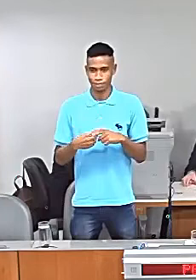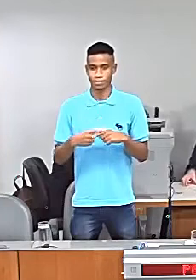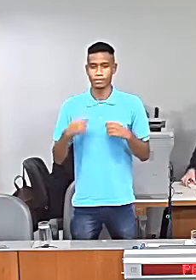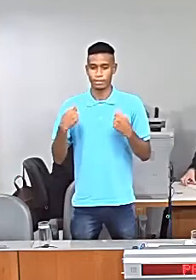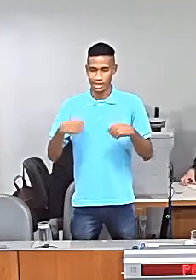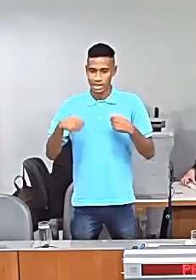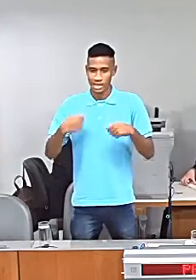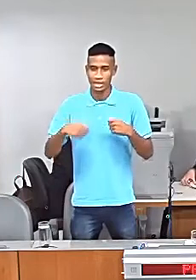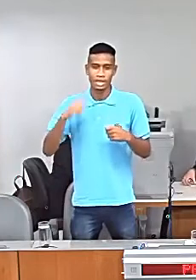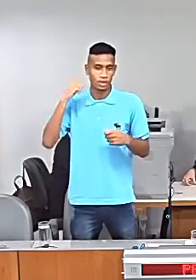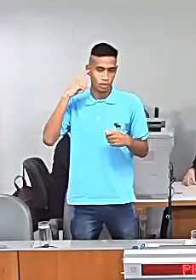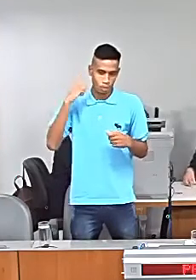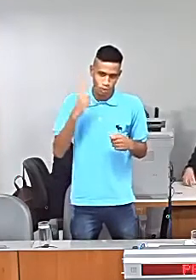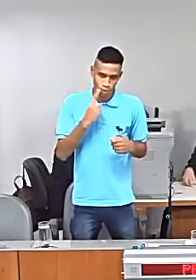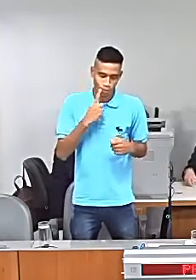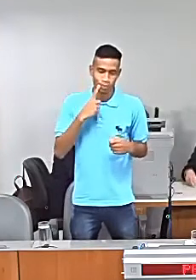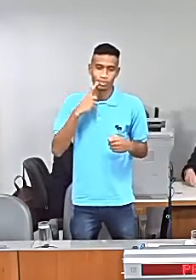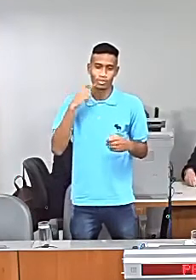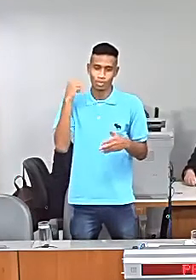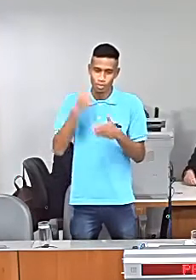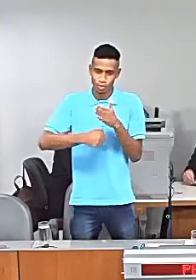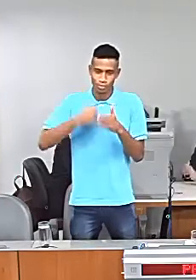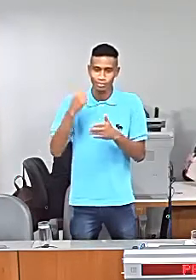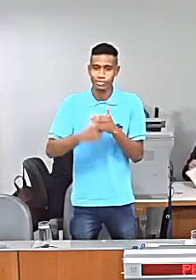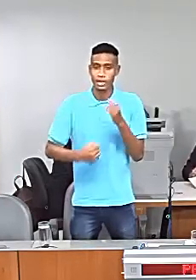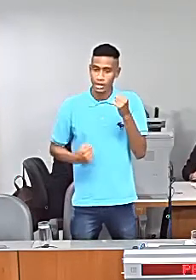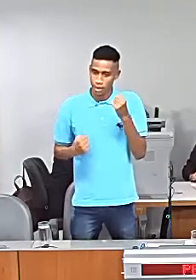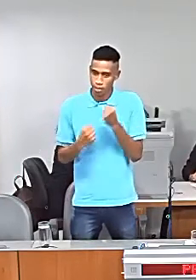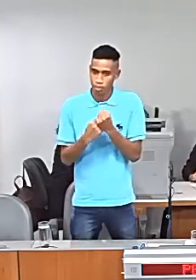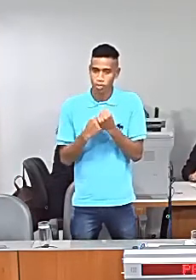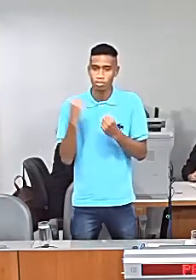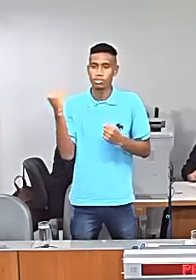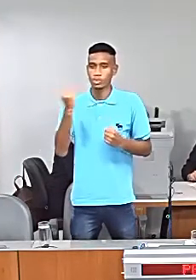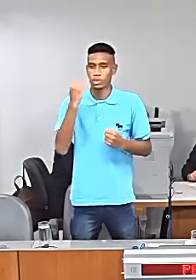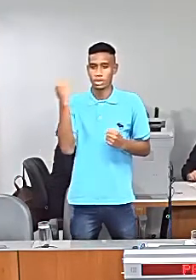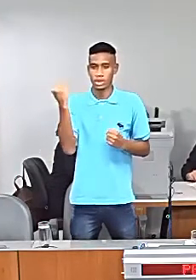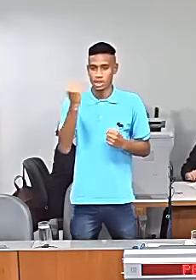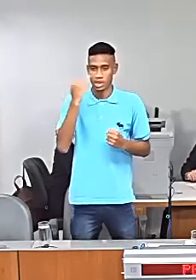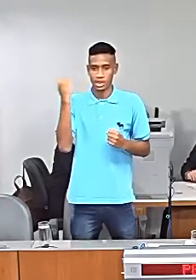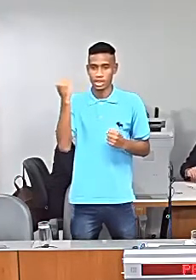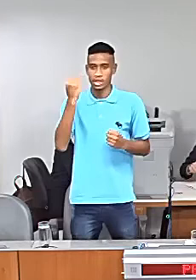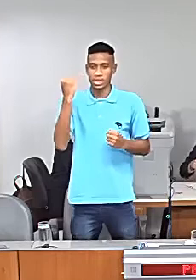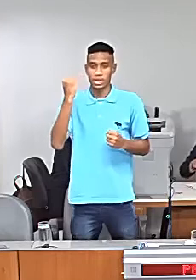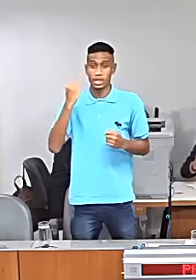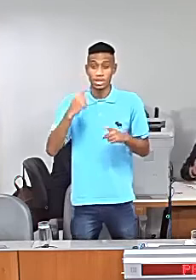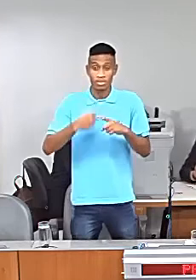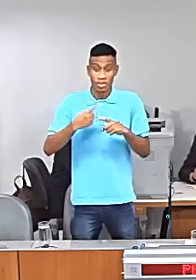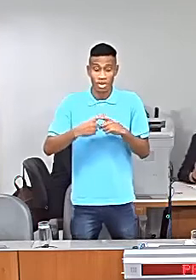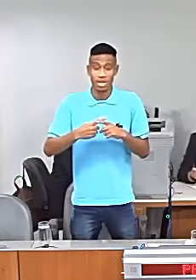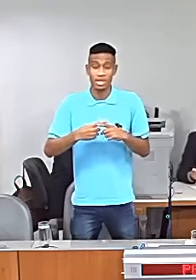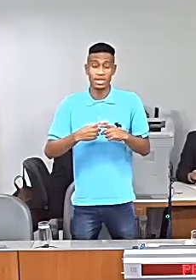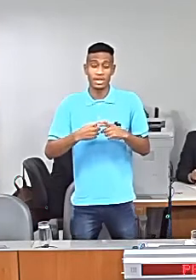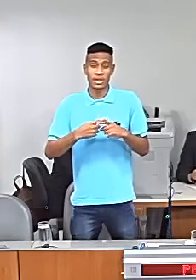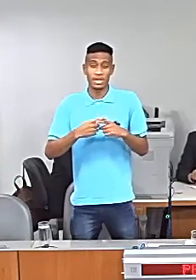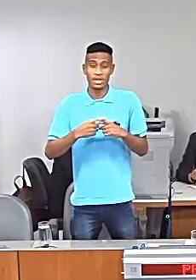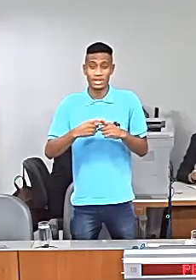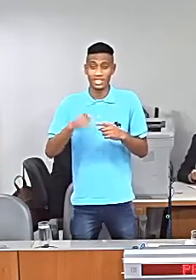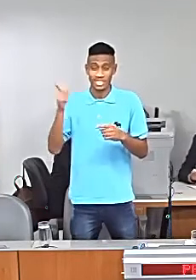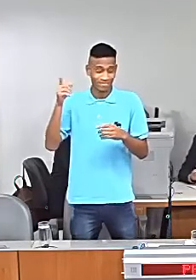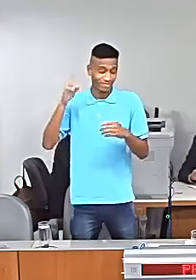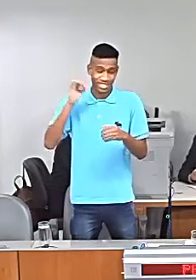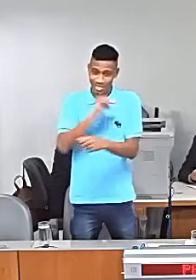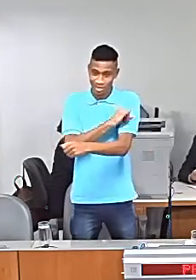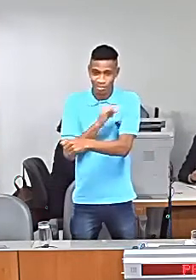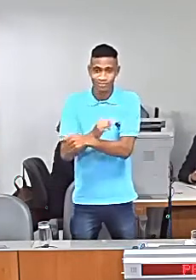Gostaria de esclarecer para vocês o seguinte. As necessidades, demandas dos surdos lá é muita luta mesmo, a gente precisa muito de apoio, e esse apoio é muito